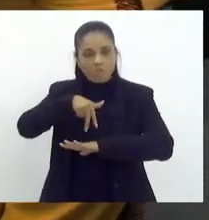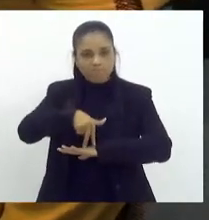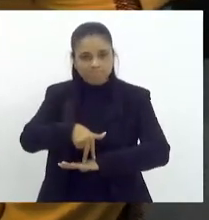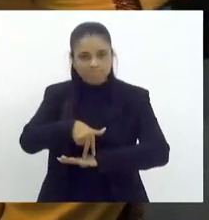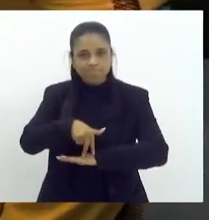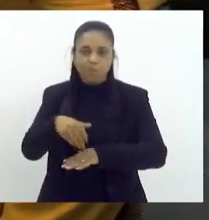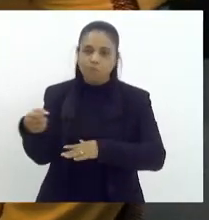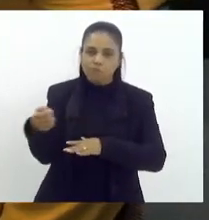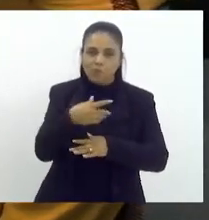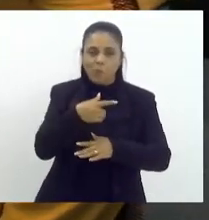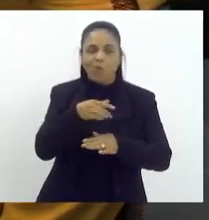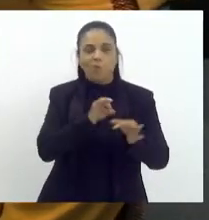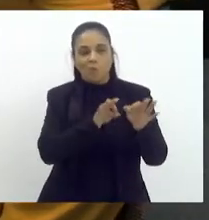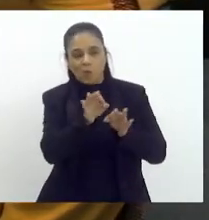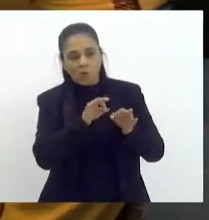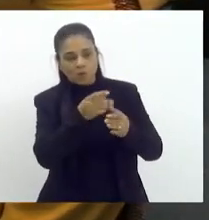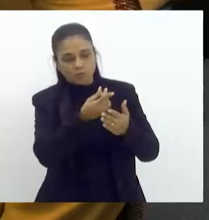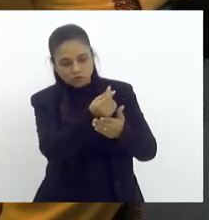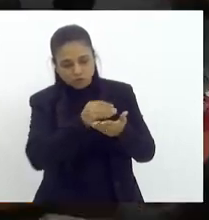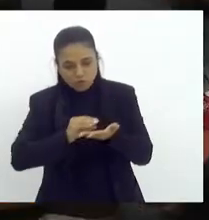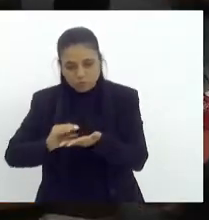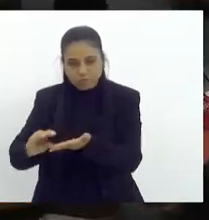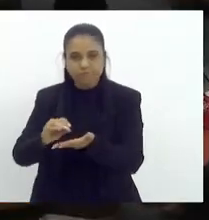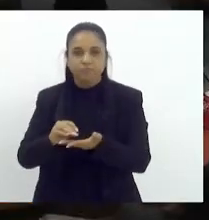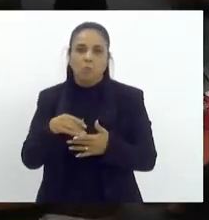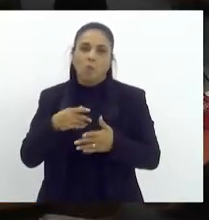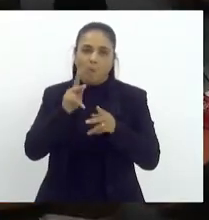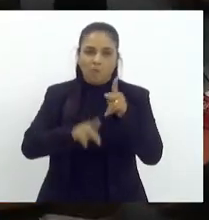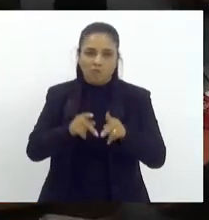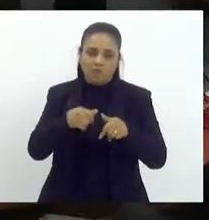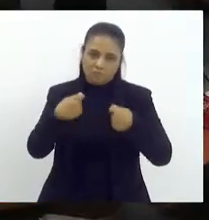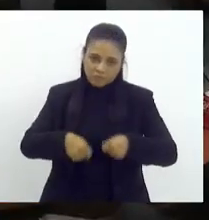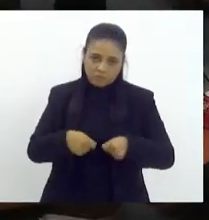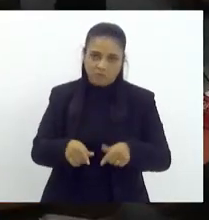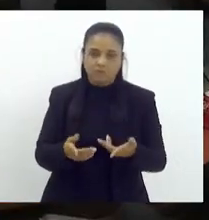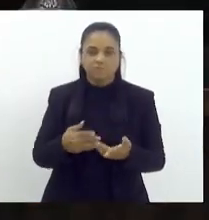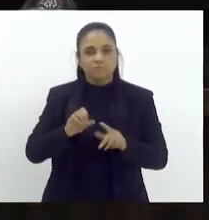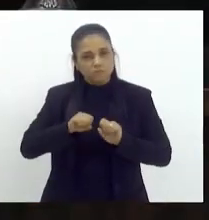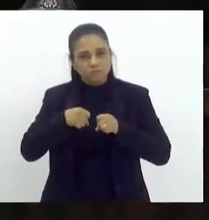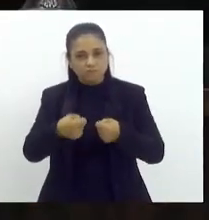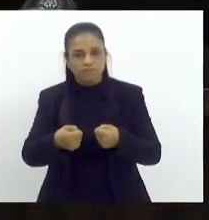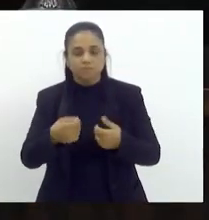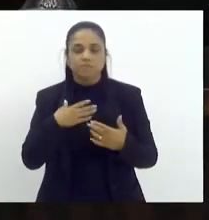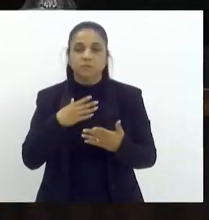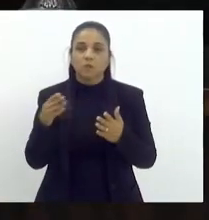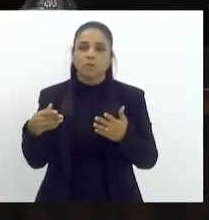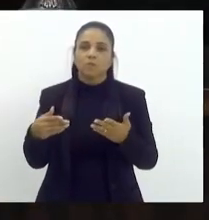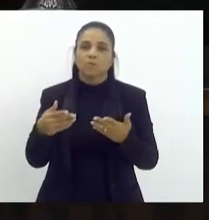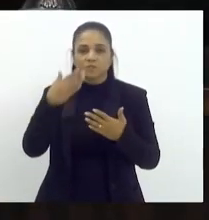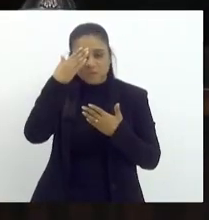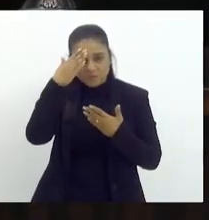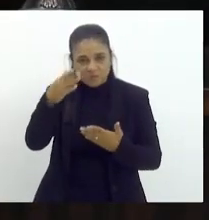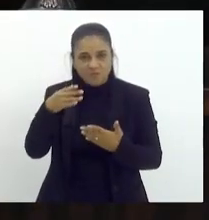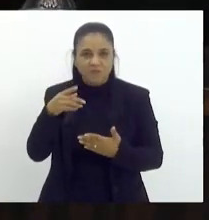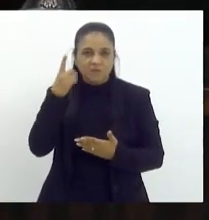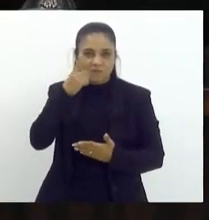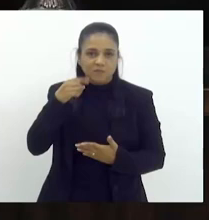tenha um novo programa de transferência de dinheiro que o povo merece eu defendo a presidência procedera